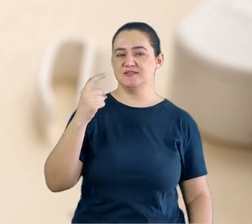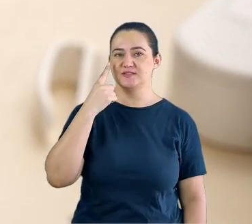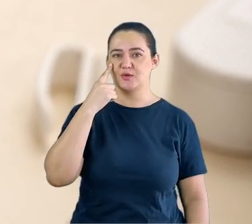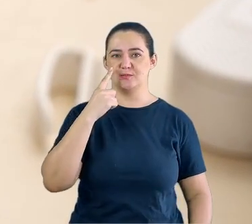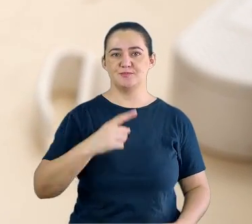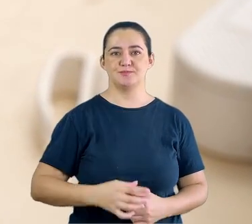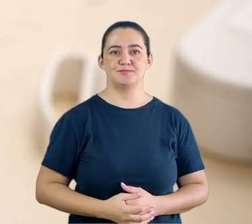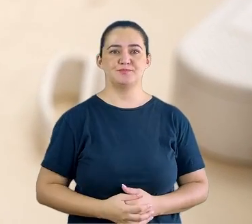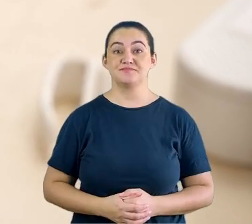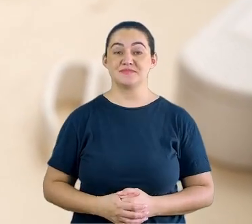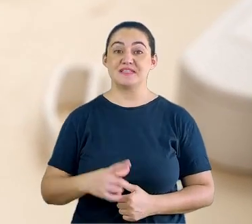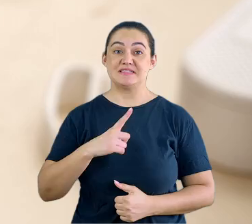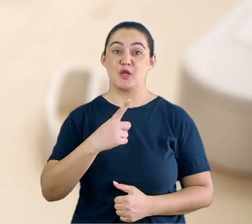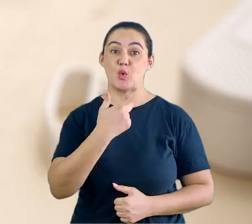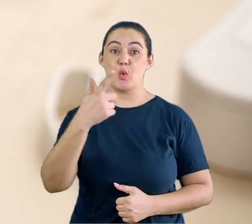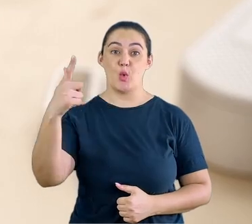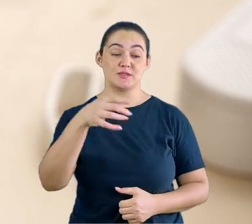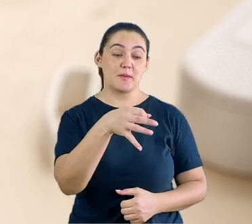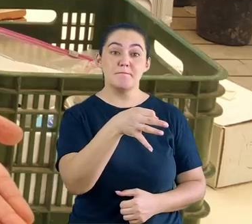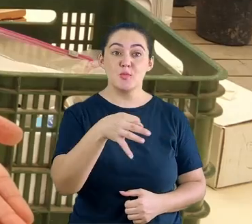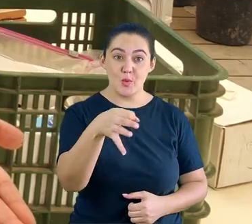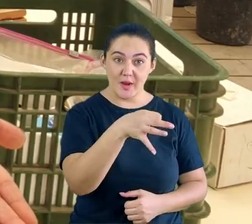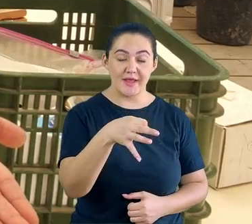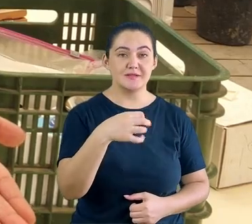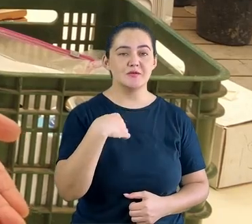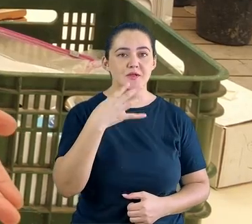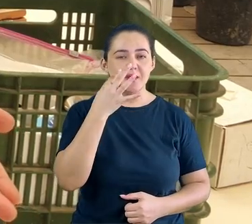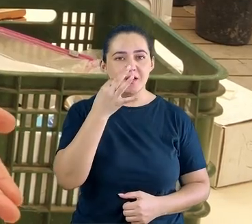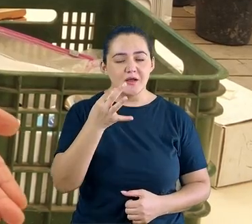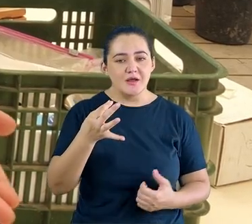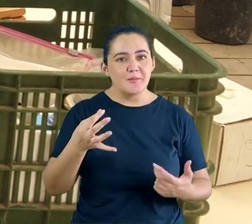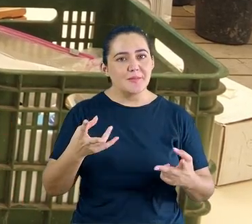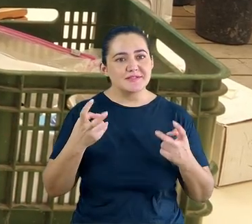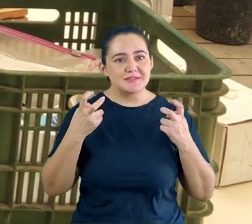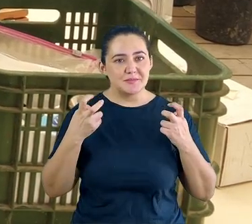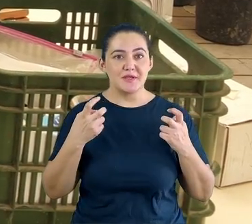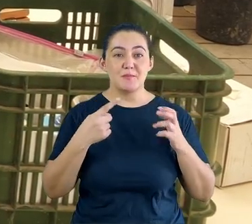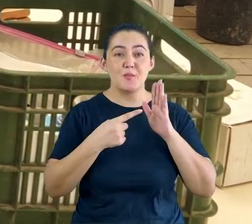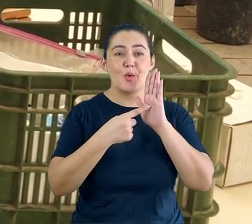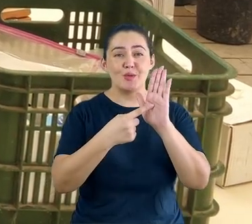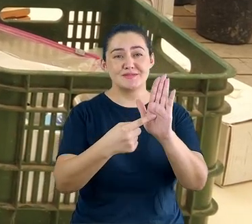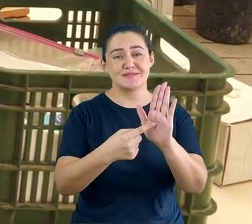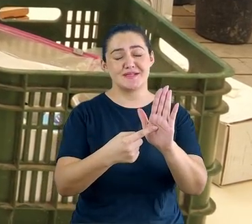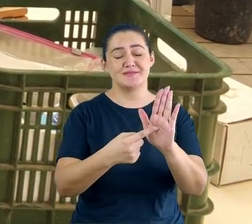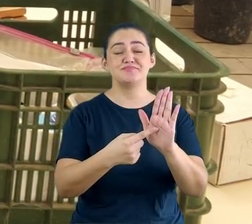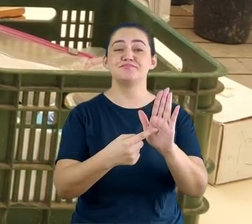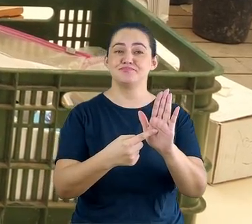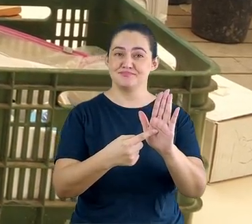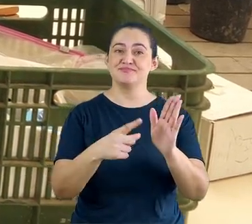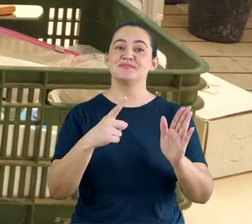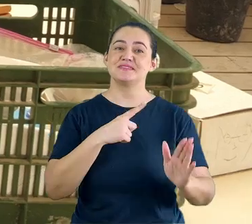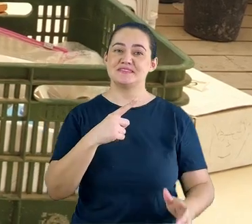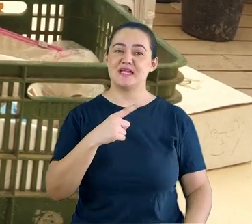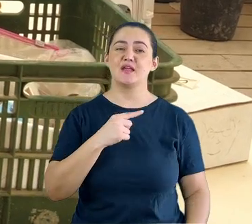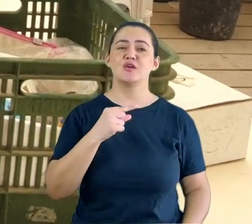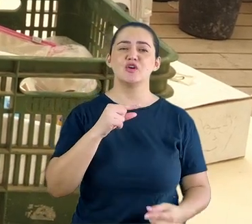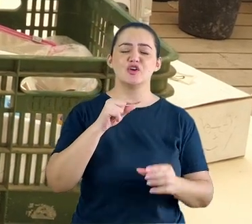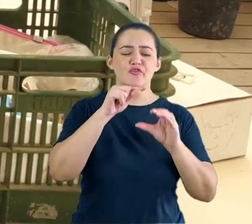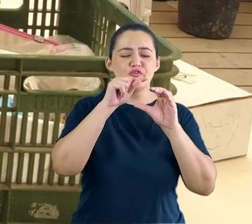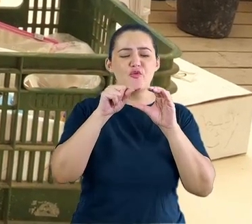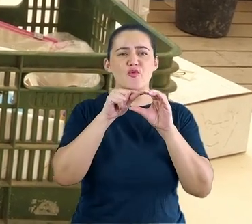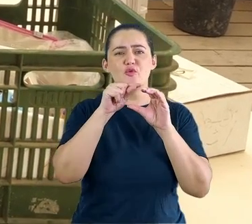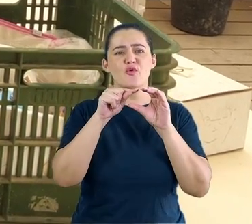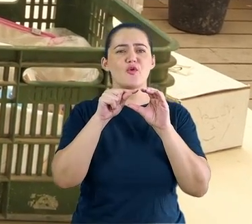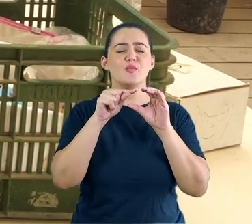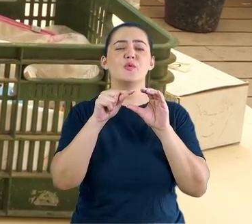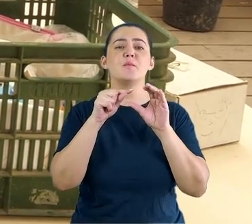aqui no templo. E tem uma outra moeda que me chama a atenção, que foi mostrada para nós aqui, que ela tem uma